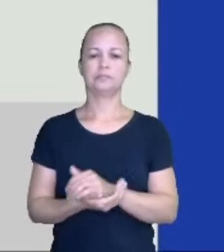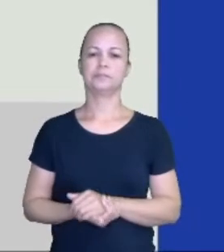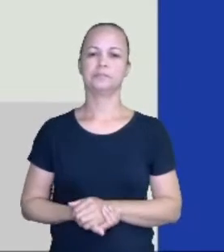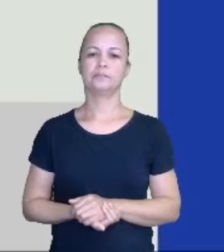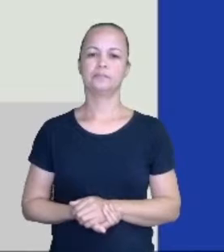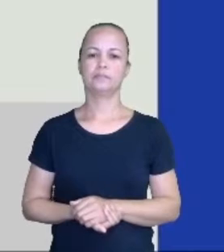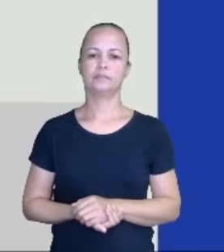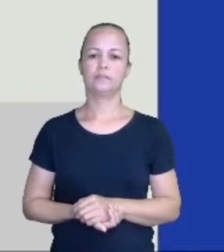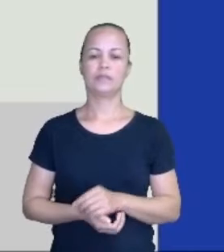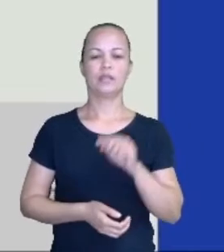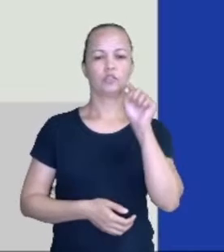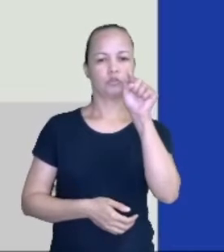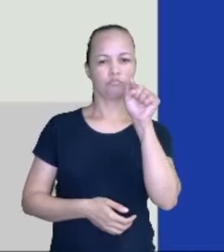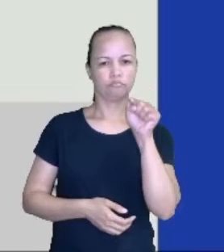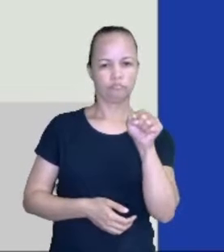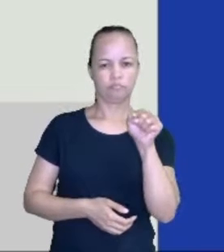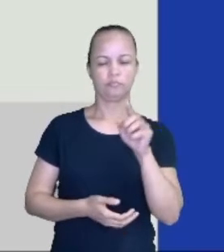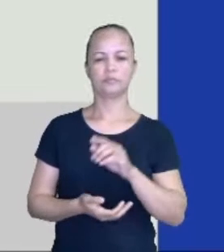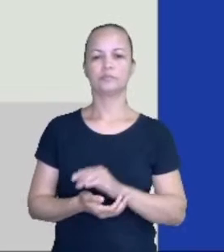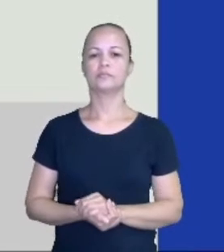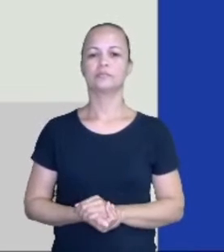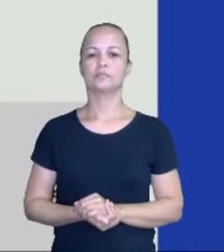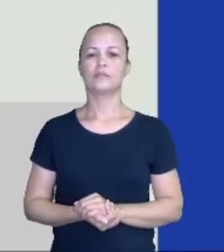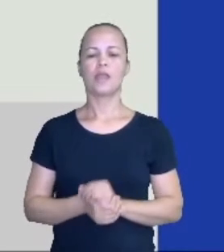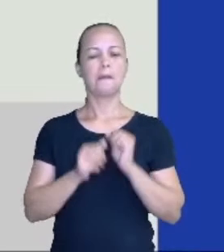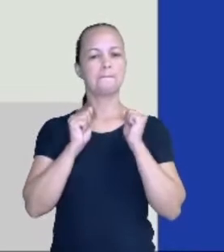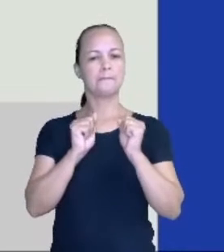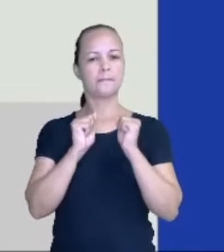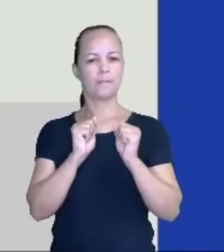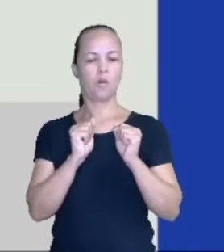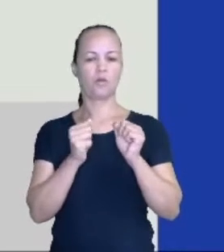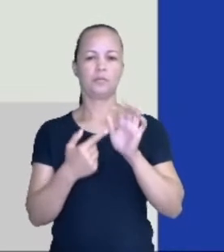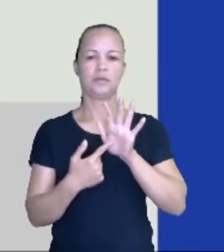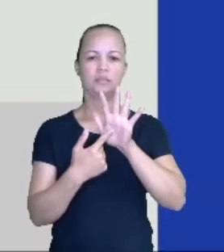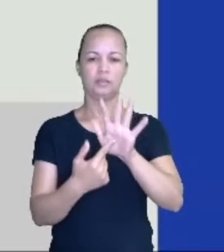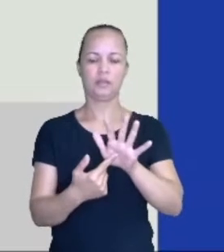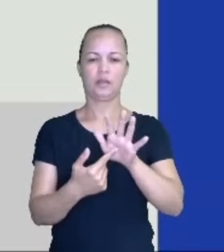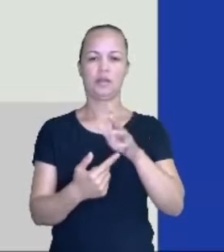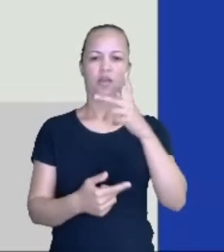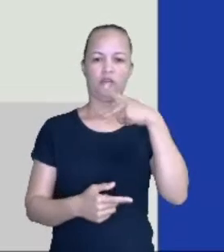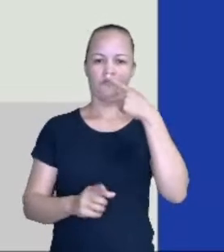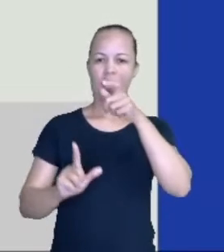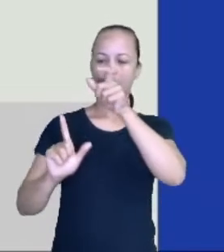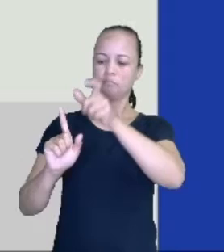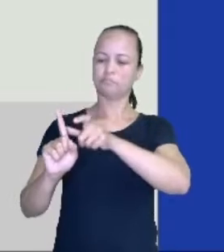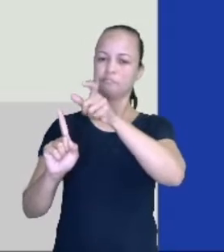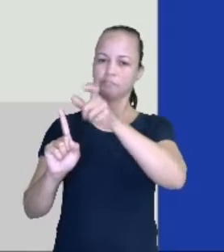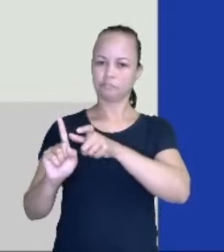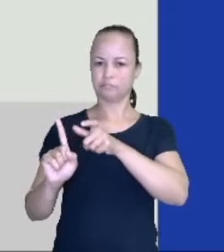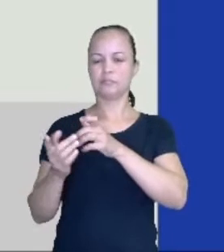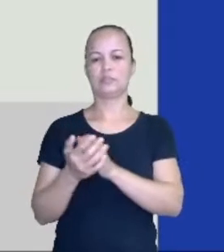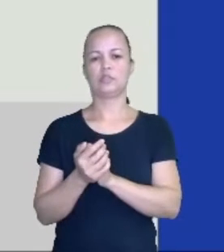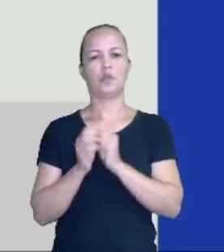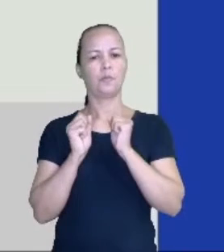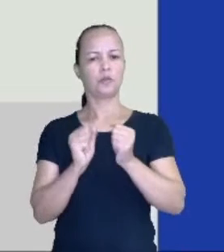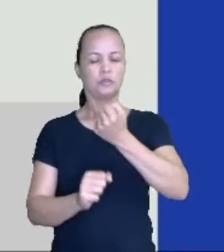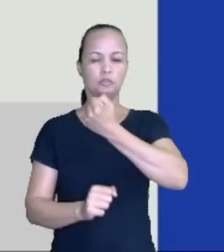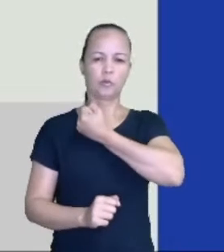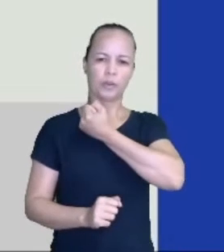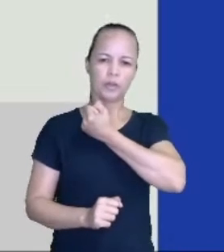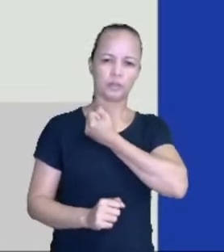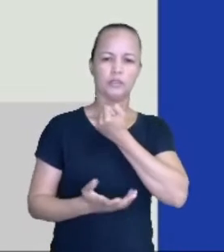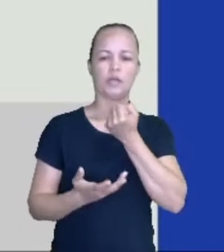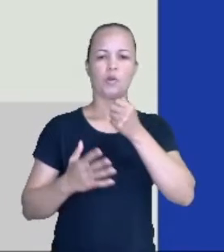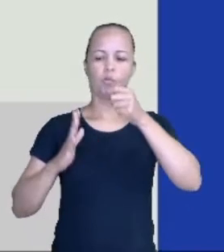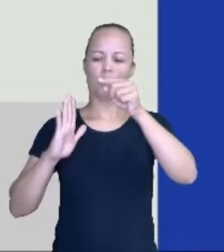2 pontos, próximo sinal aí. Pode apresentar a fala de uma personagem. Pode apresentar também uma enumeração,